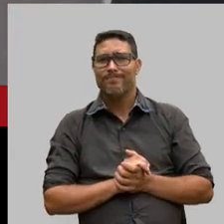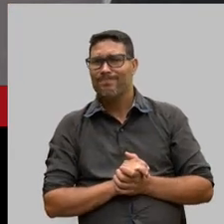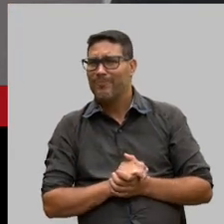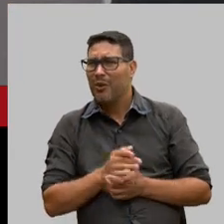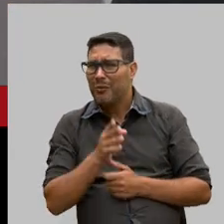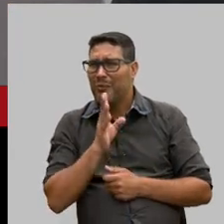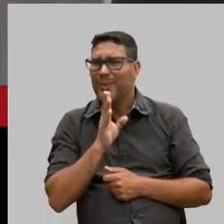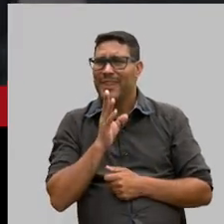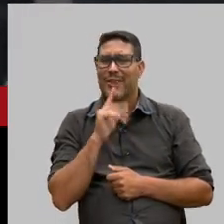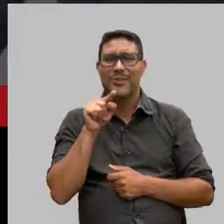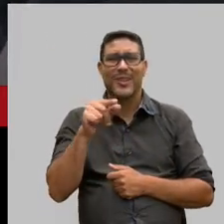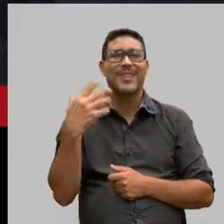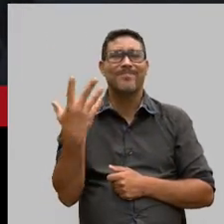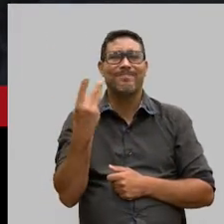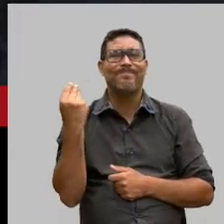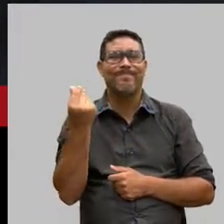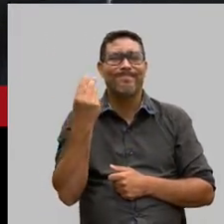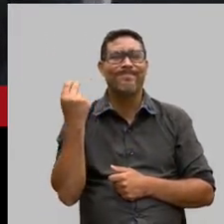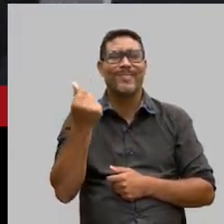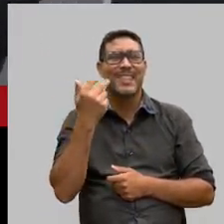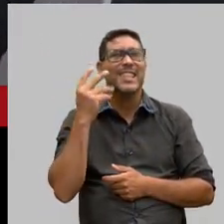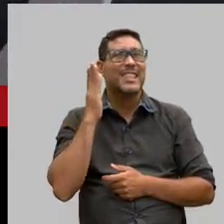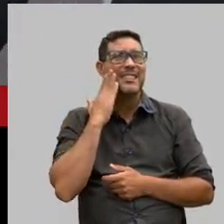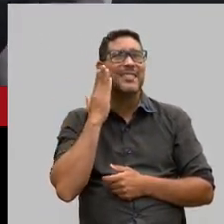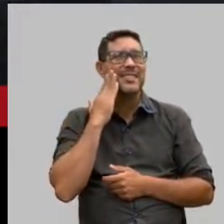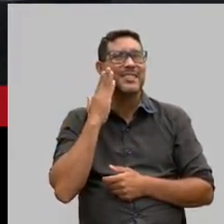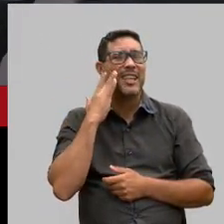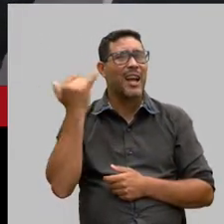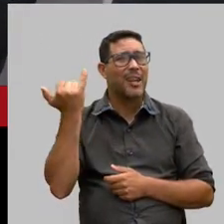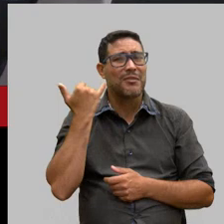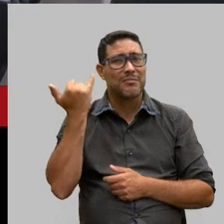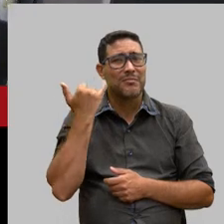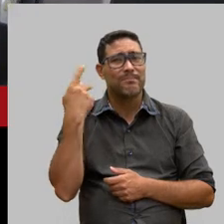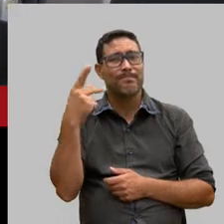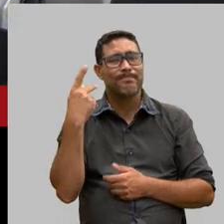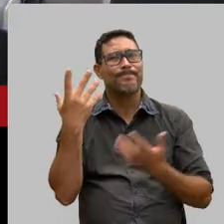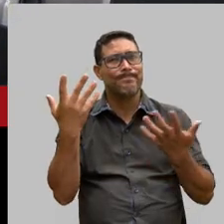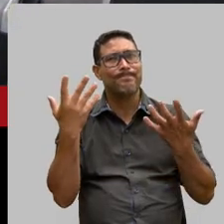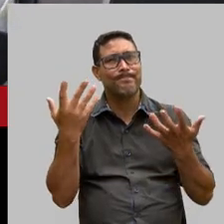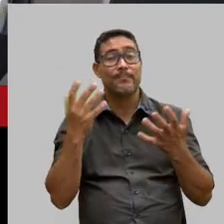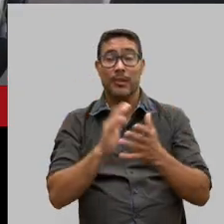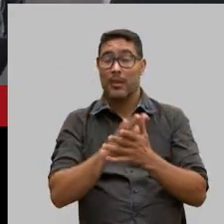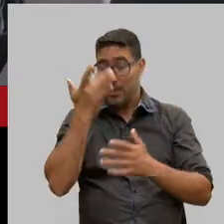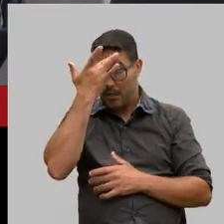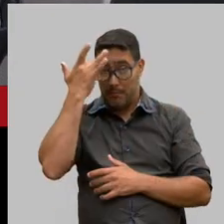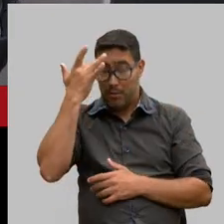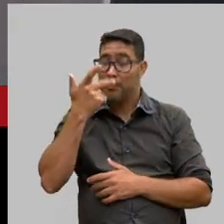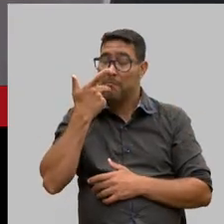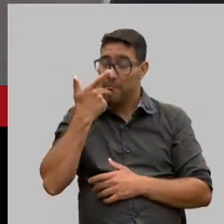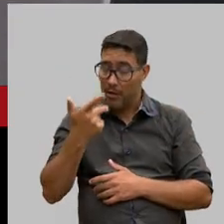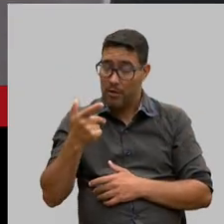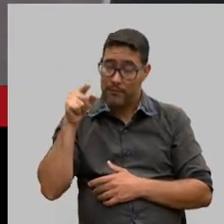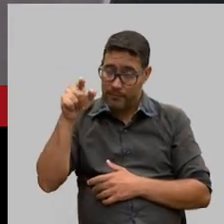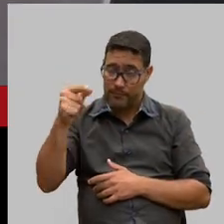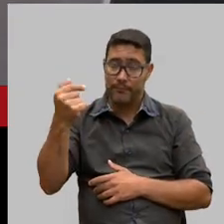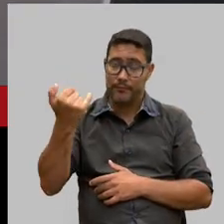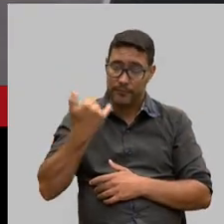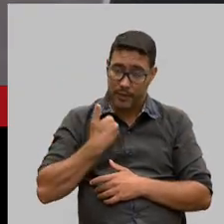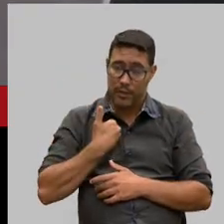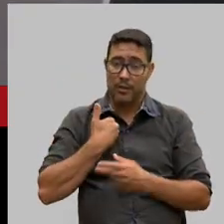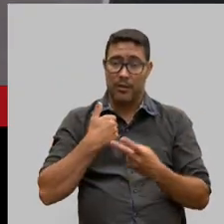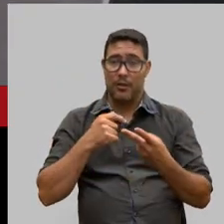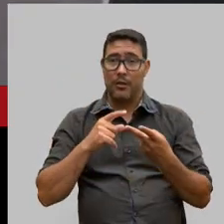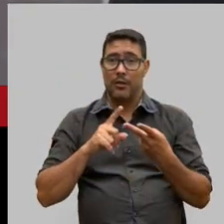algum lugar já ouvi falar dele em algum lugar né E quem me falou dele e do